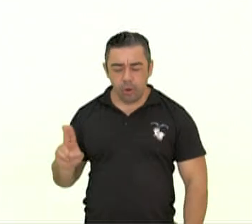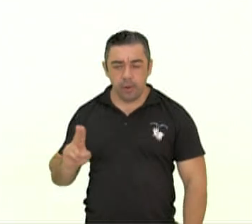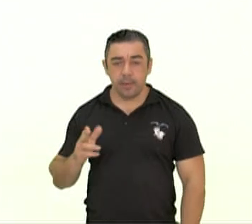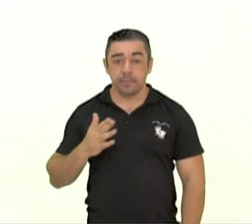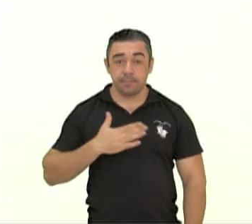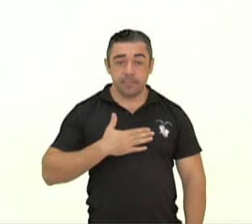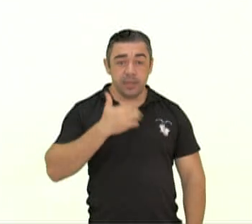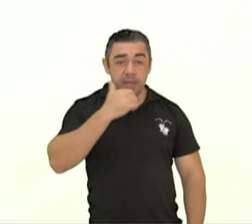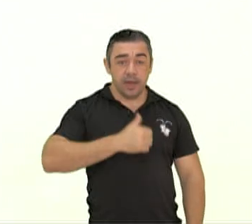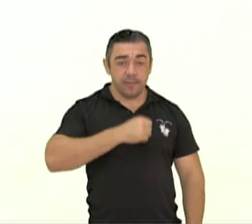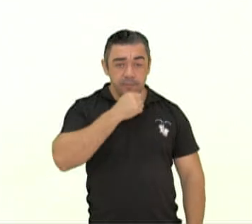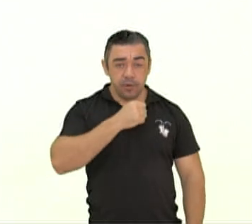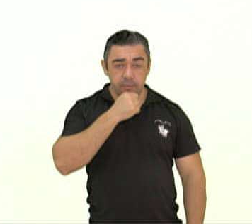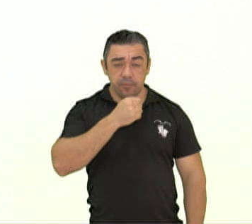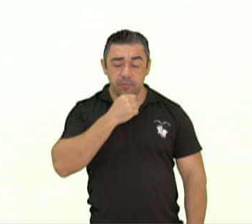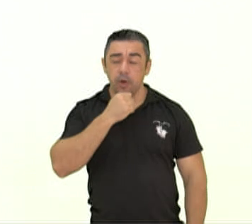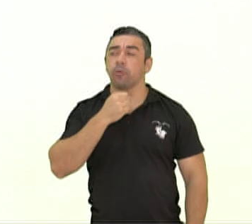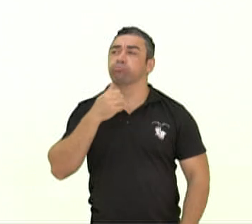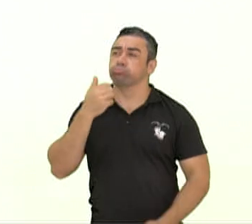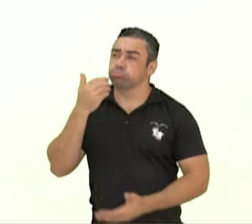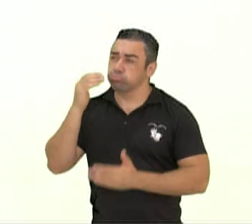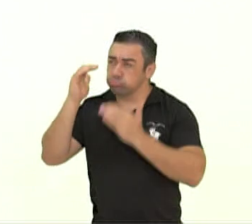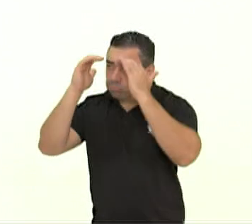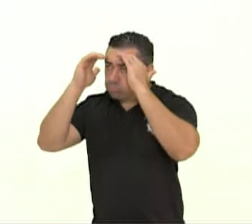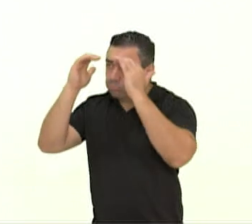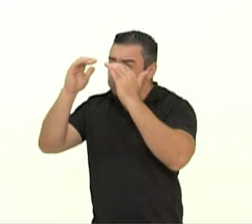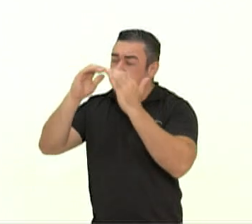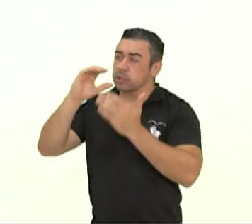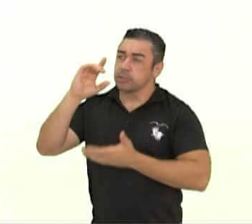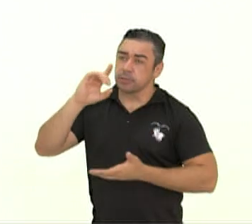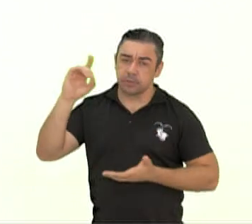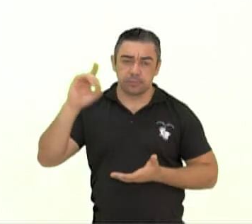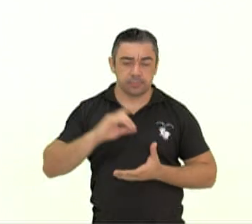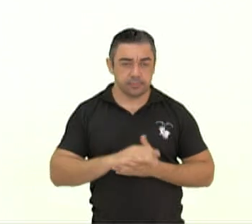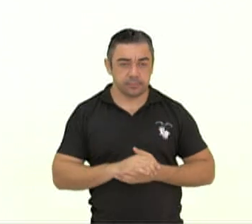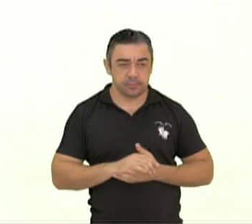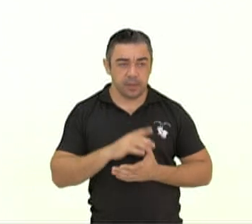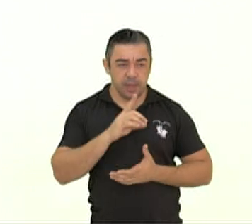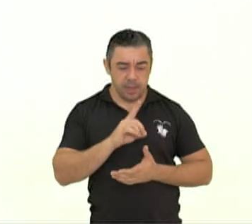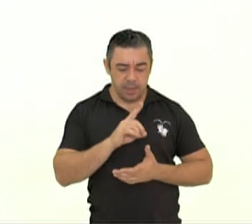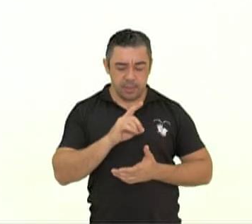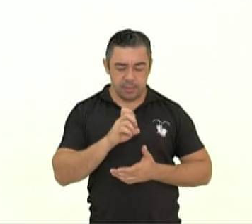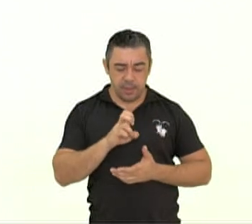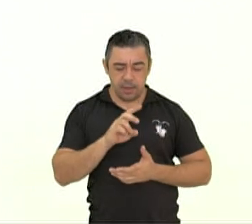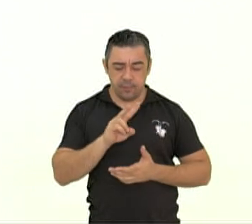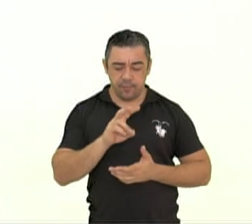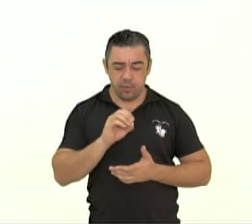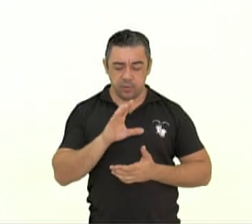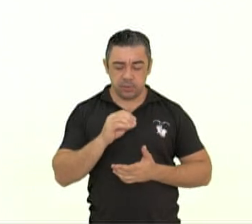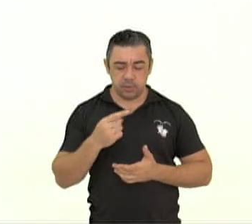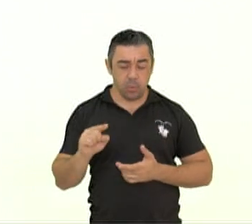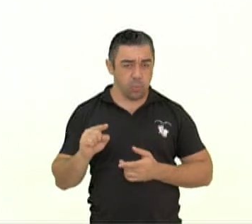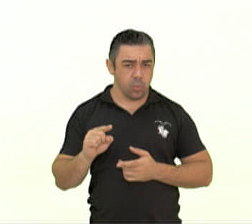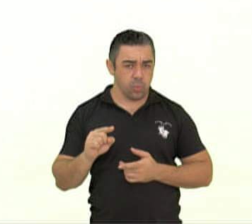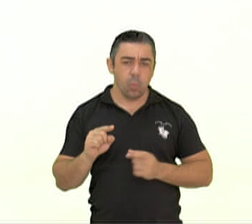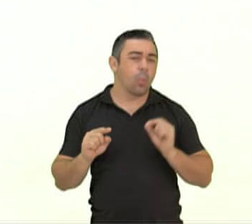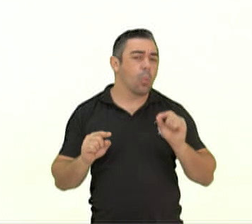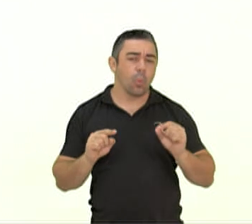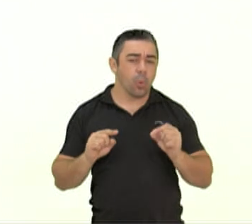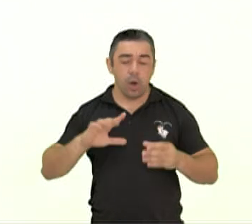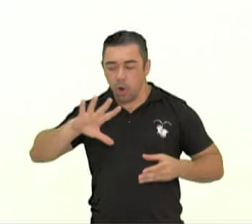Minha avó tem muita devoção por Deus. Então, veja aqui, devoção, nós temos ali um nome que está